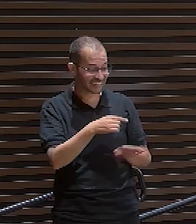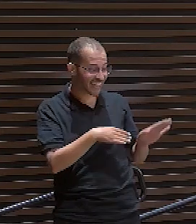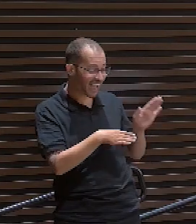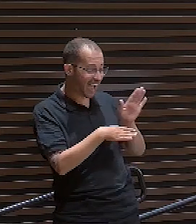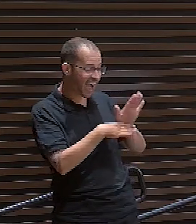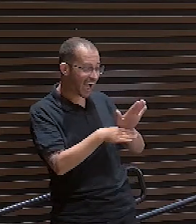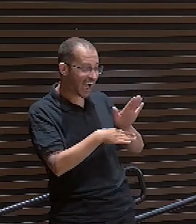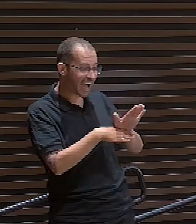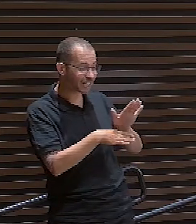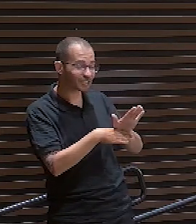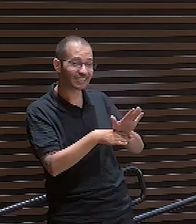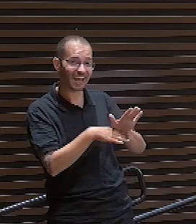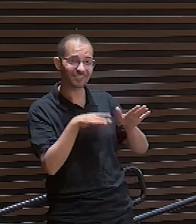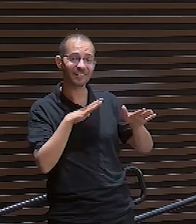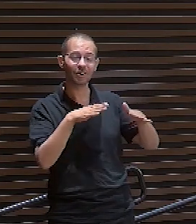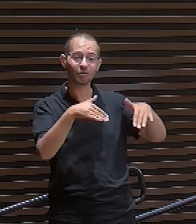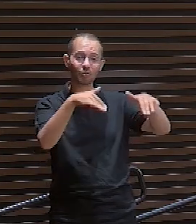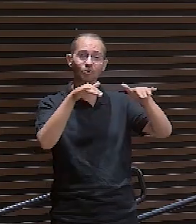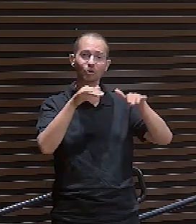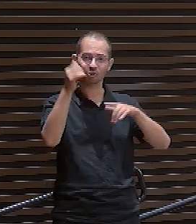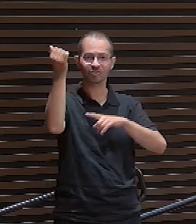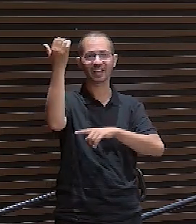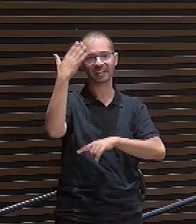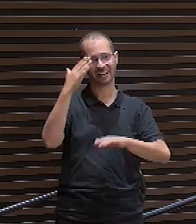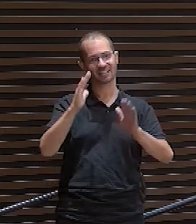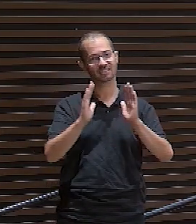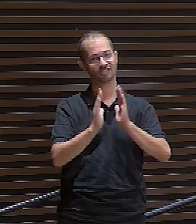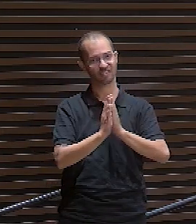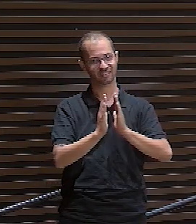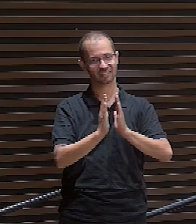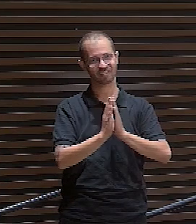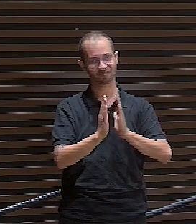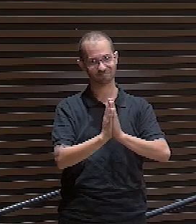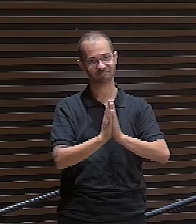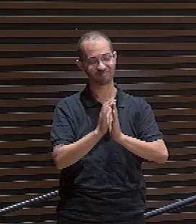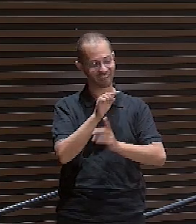com o trono da graça em oração.